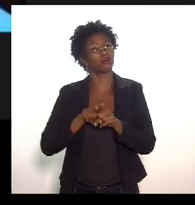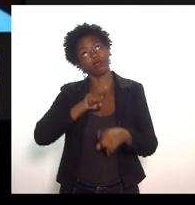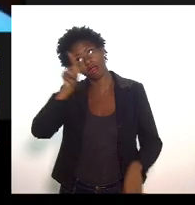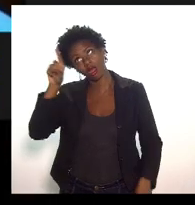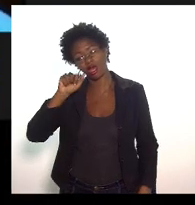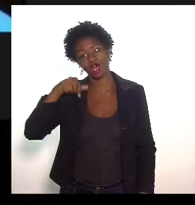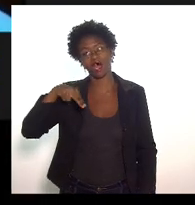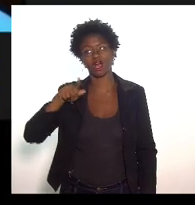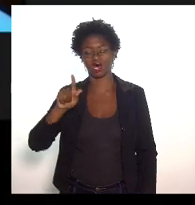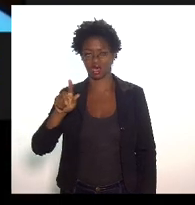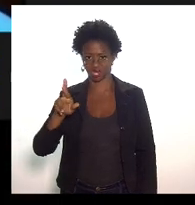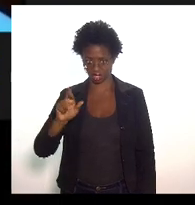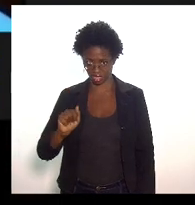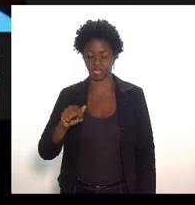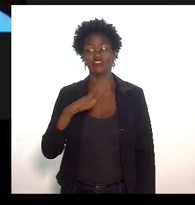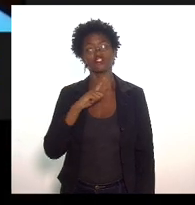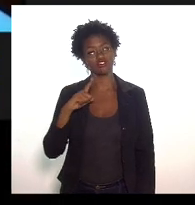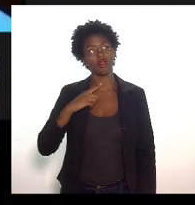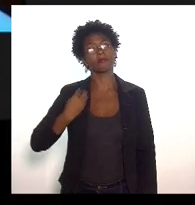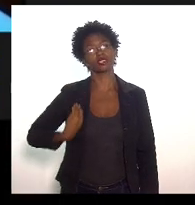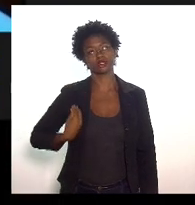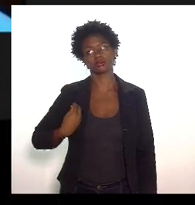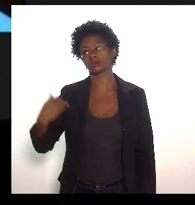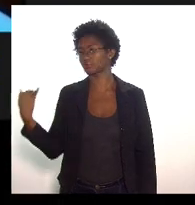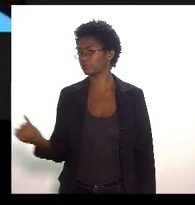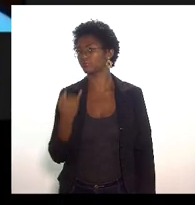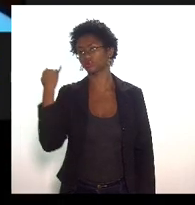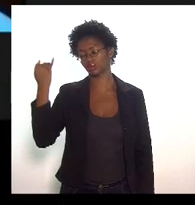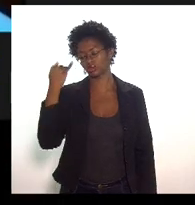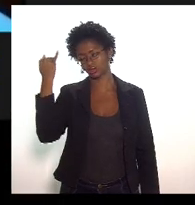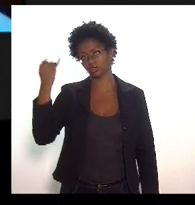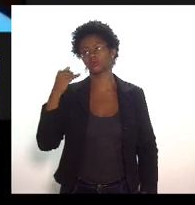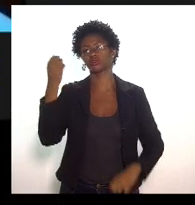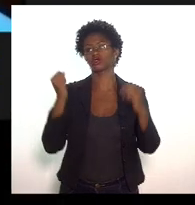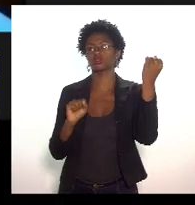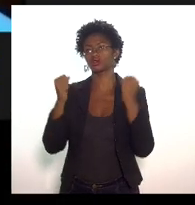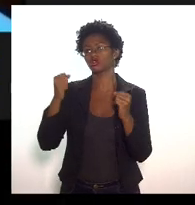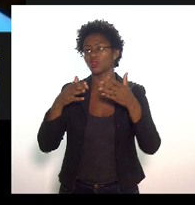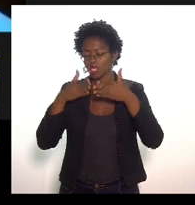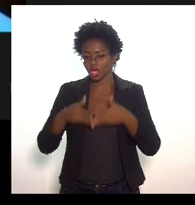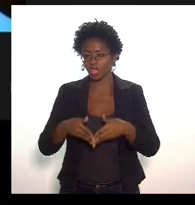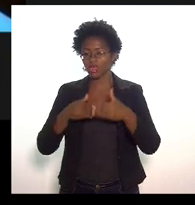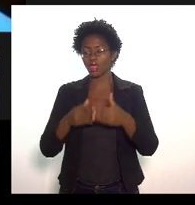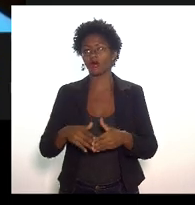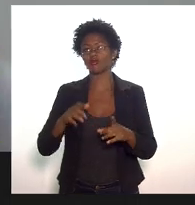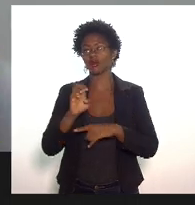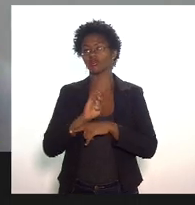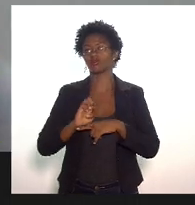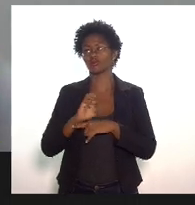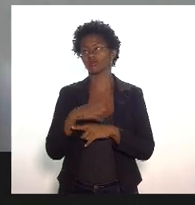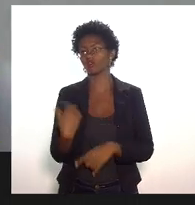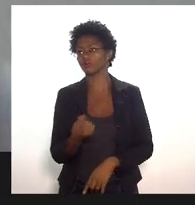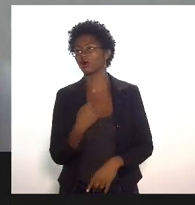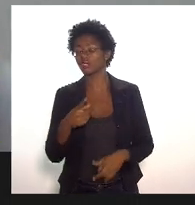indústria naval do nosso estado. E a gente percebeu nas nossas cidades, né, uma